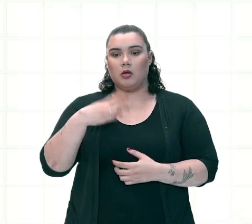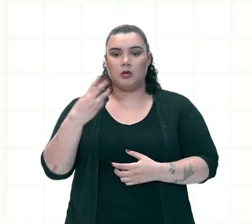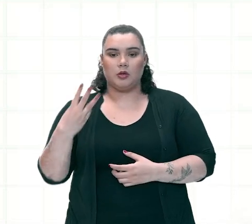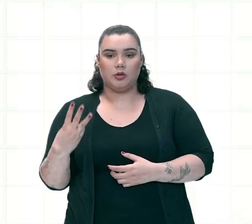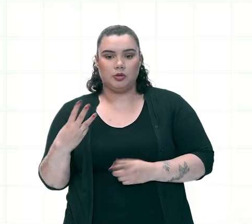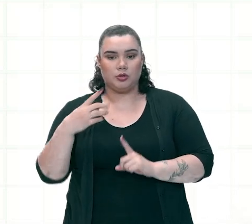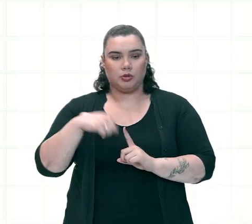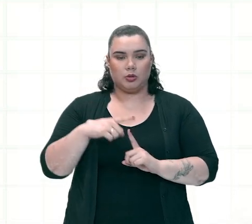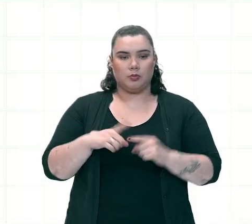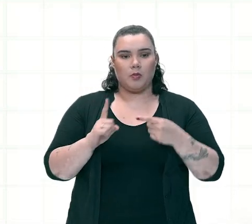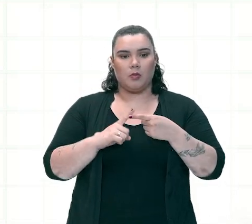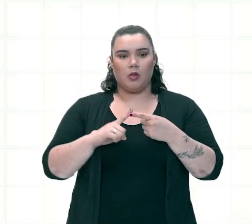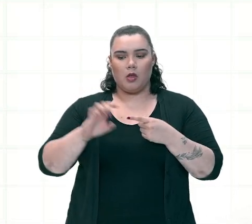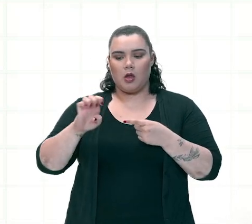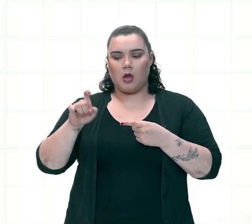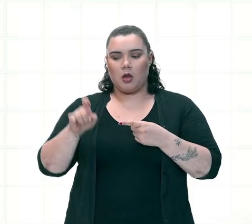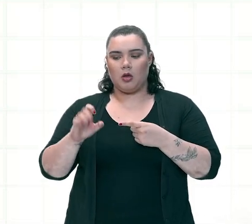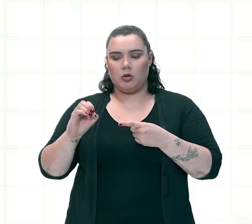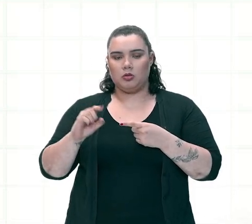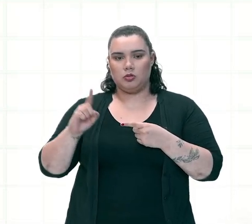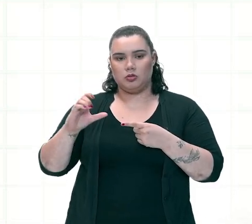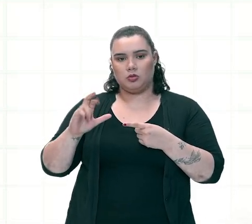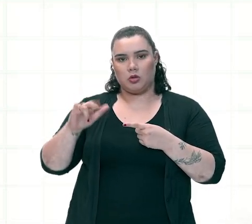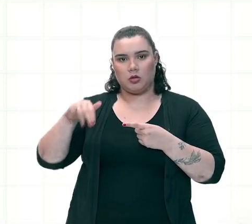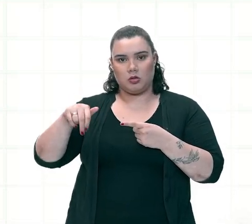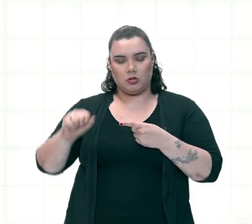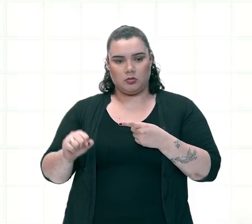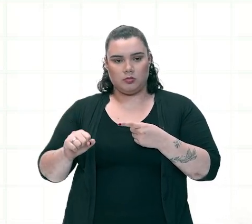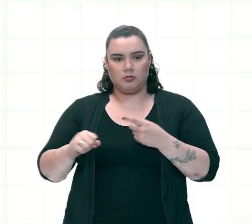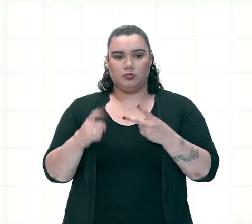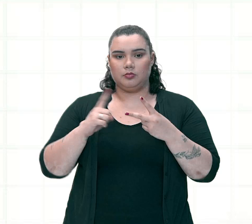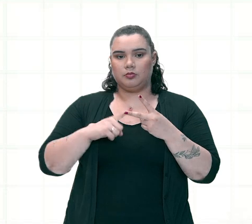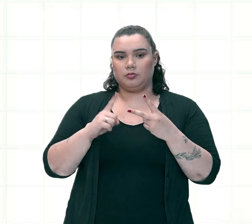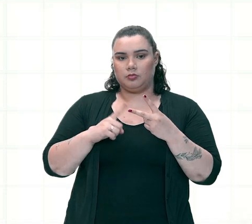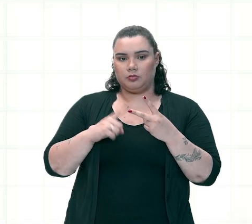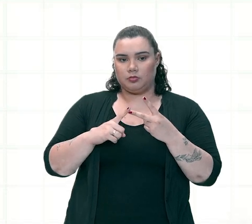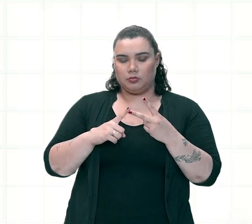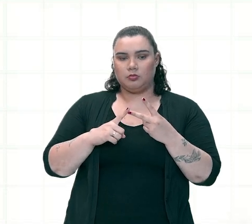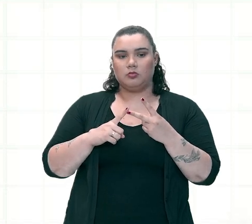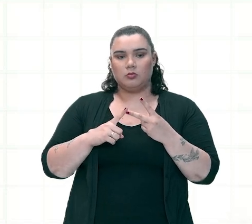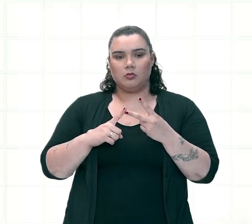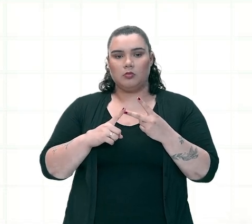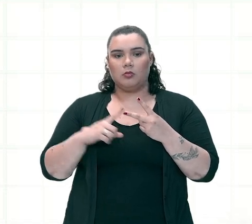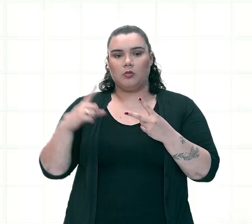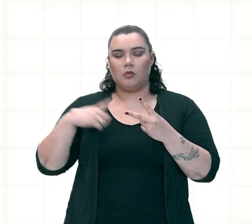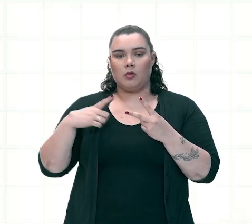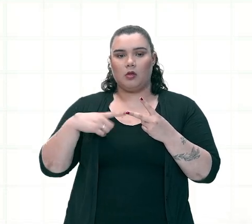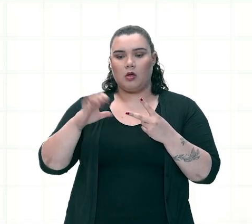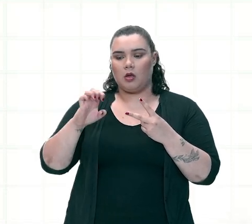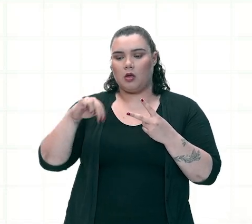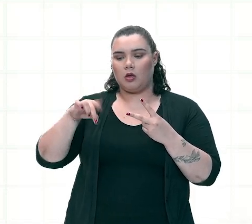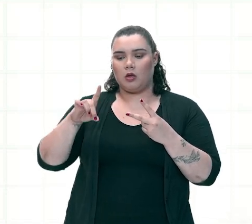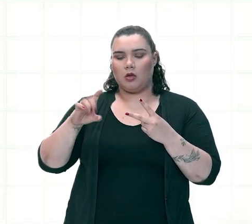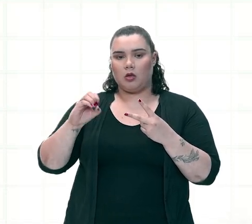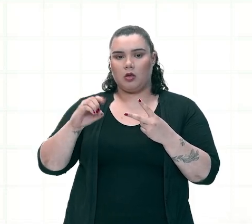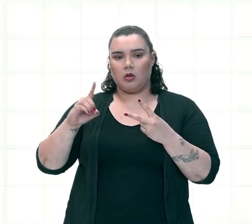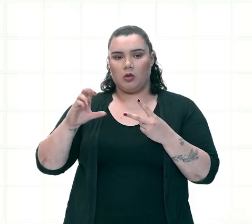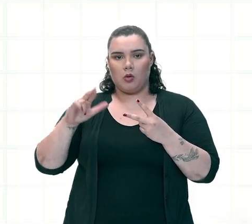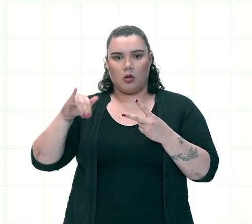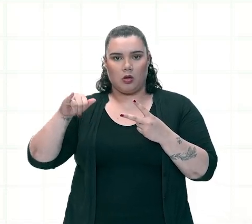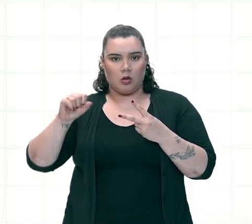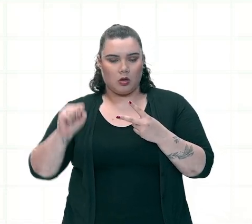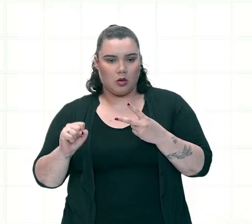gente vai ter glândulas que são exócrinas, temos glândulas exócrinas, endócrinas